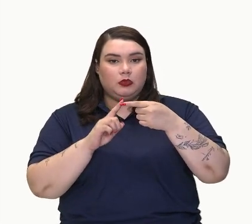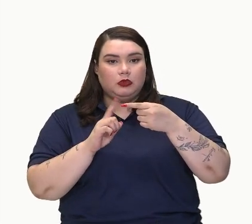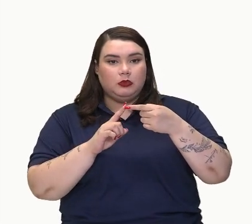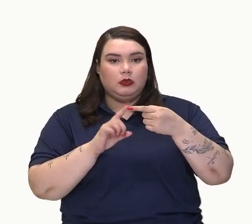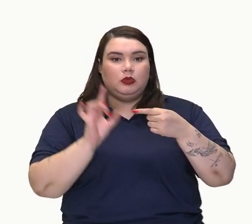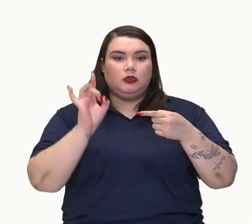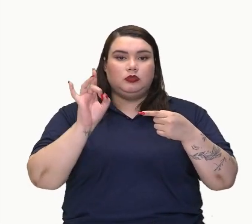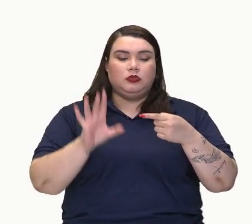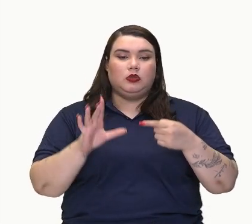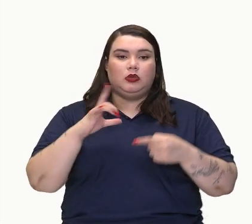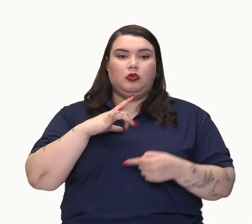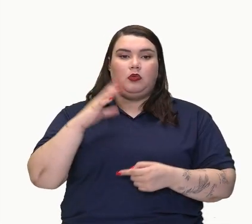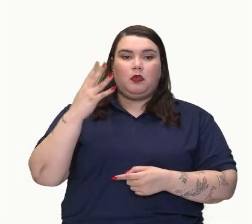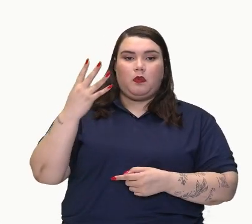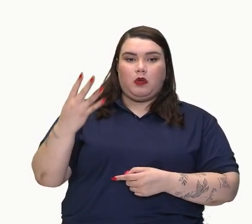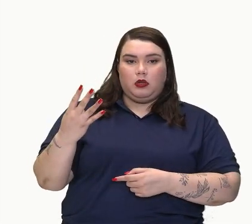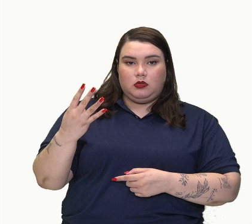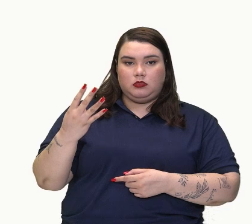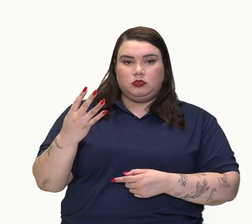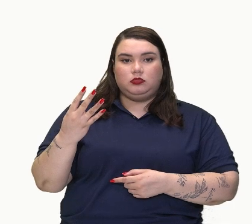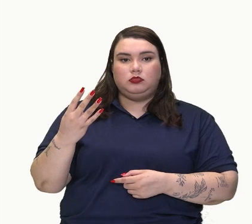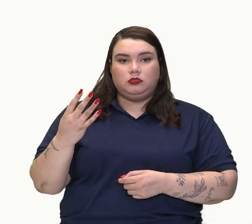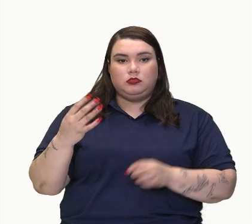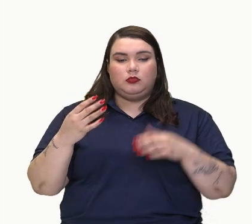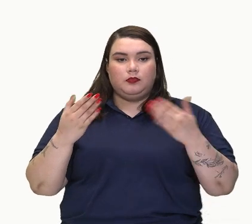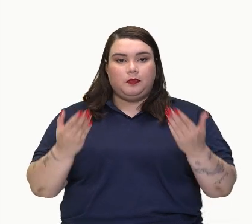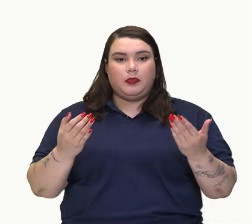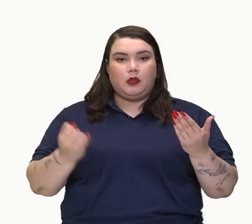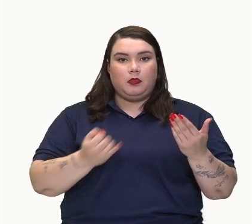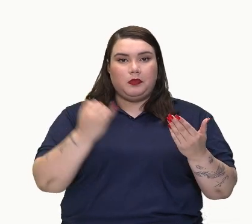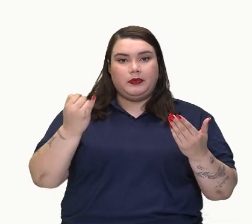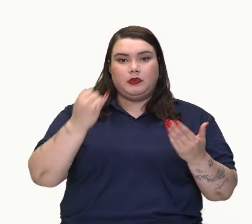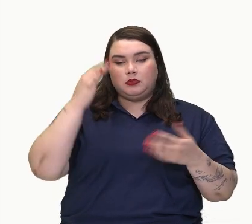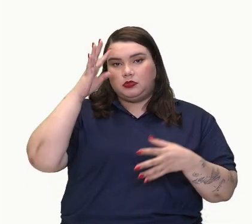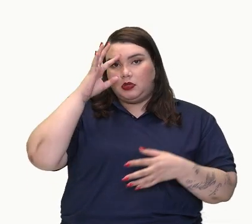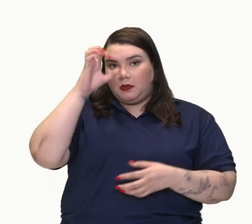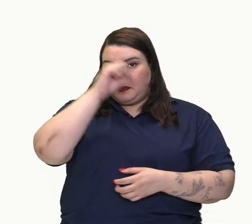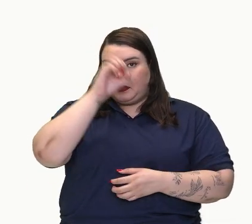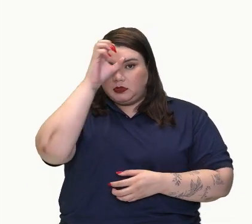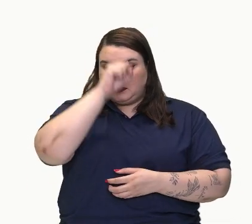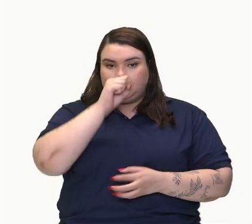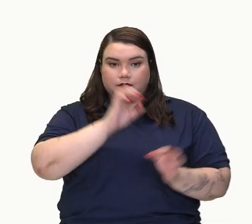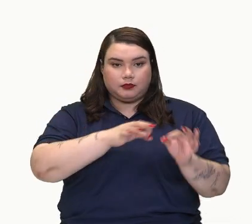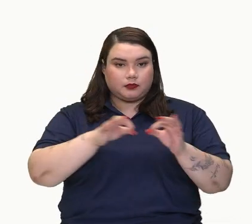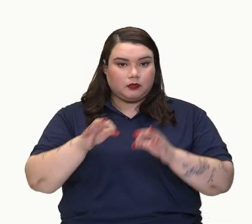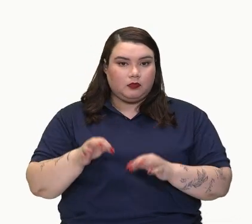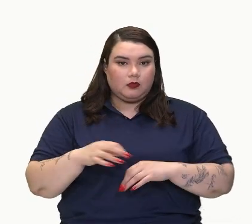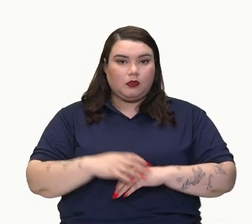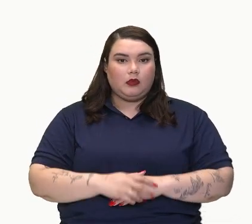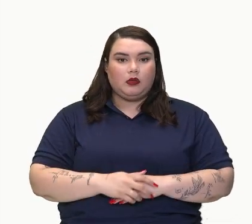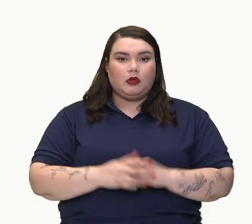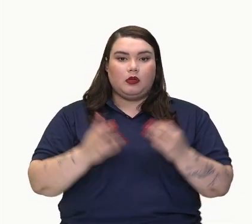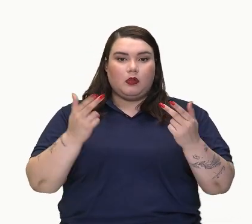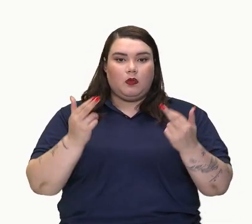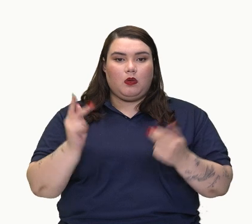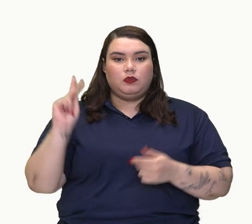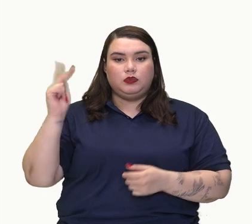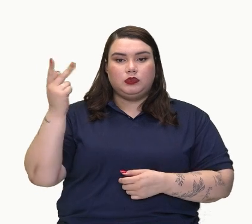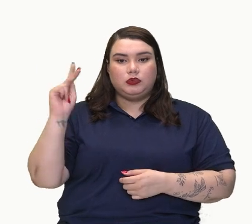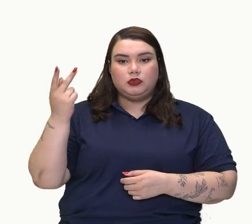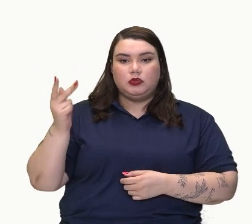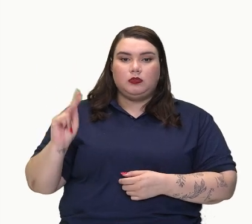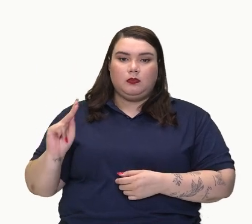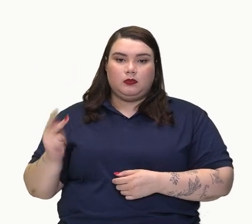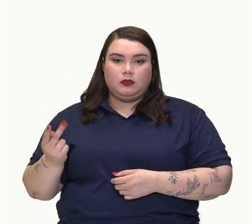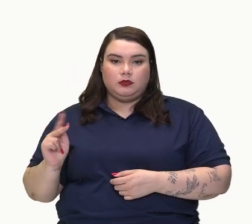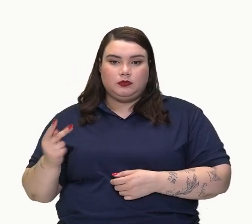fazendo 4 ligações, tá? Importante dizer isso. Da mesma forma aqui, ó, hidrogênio,